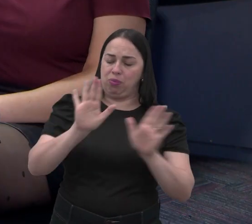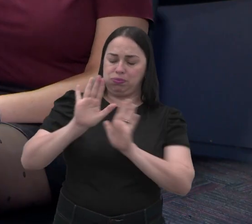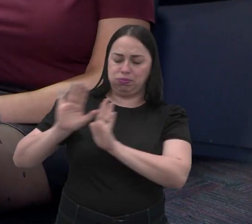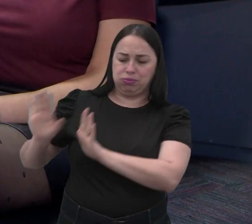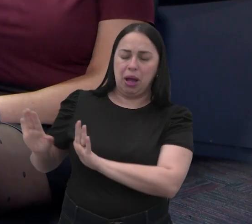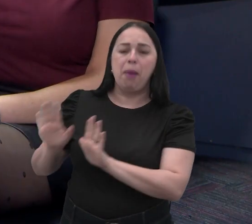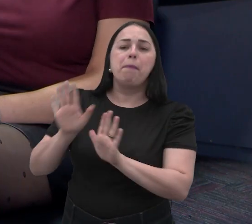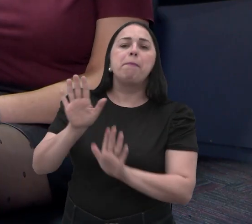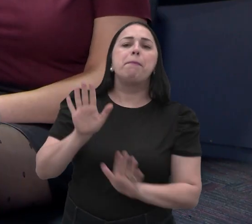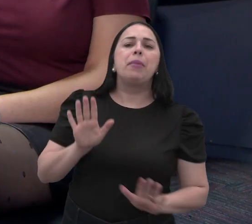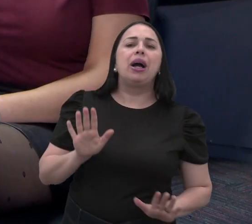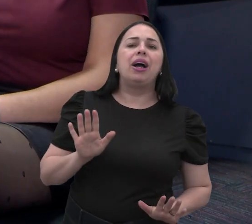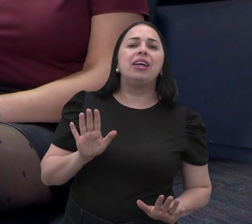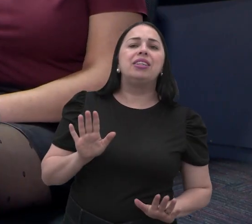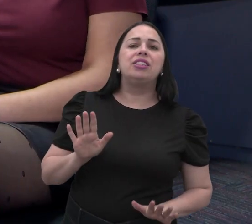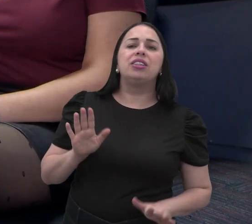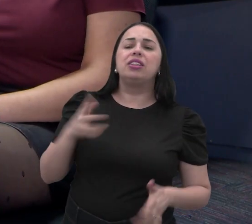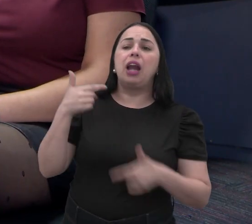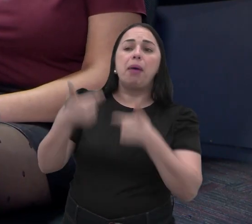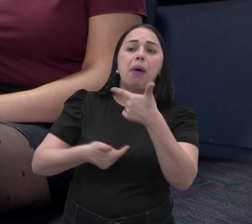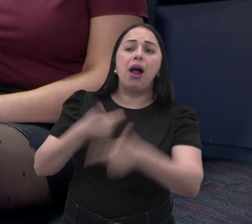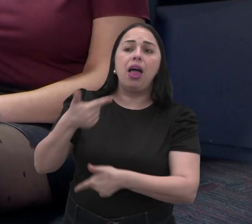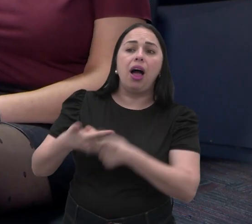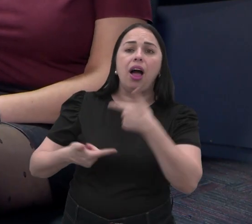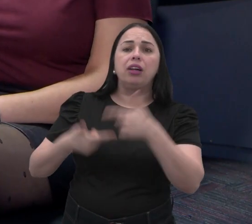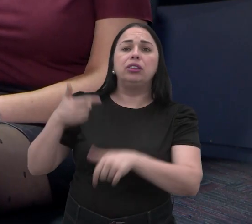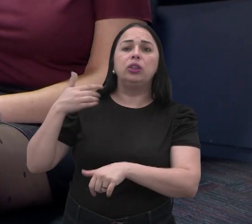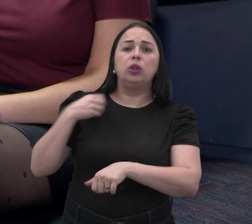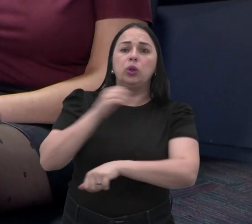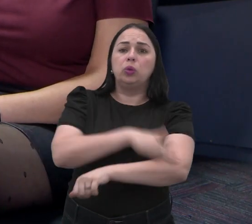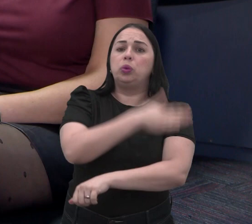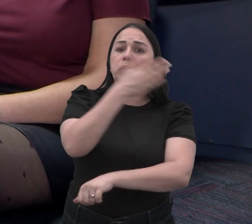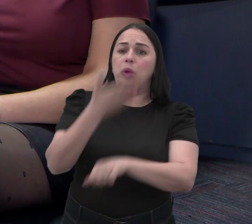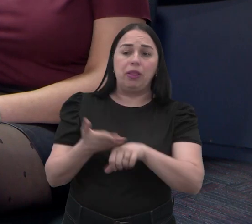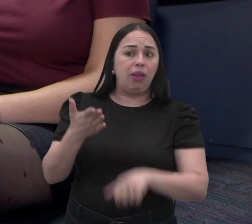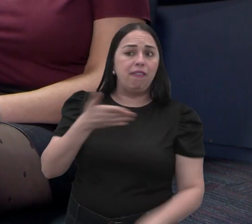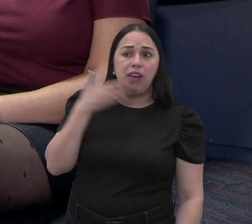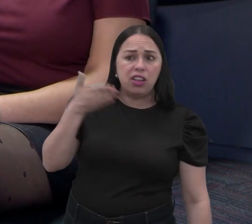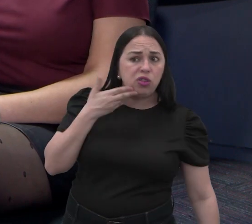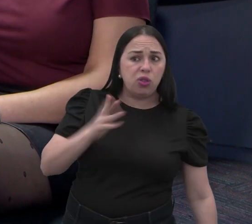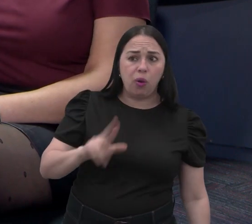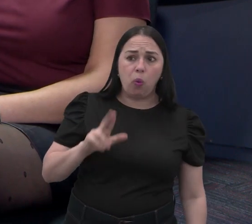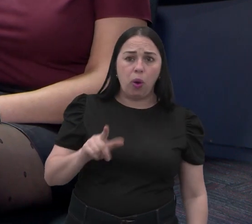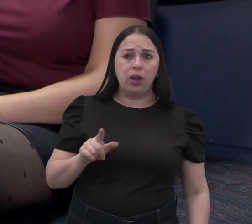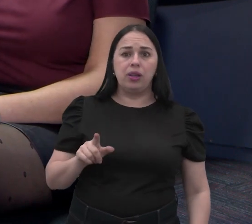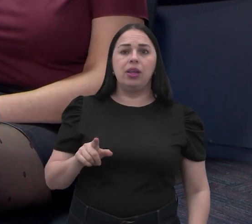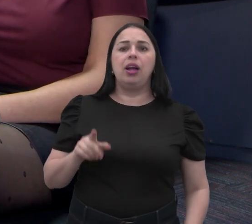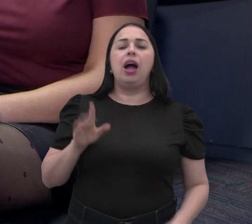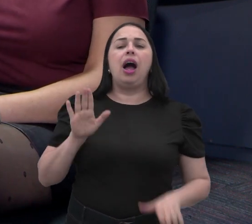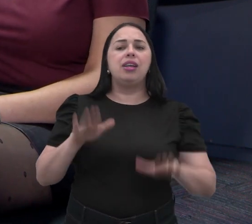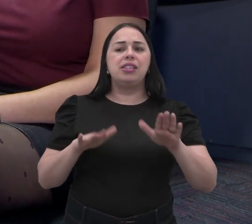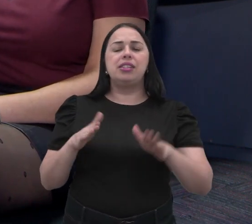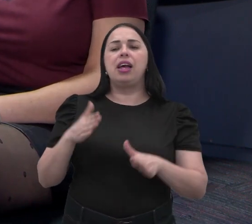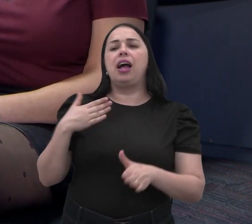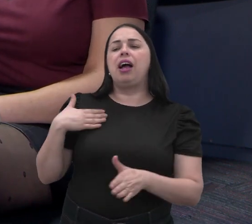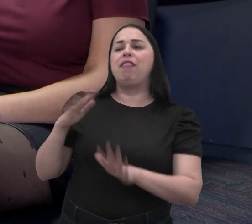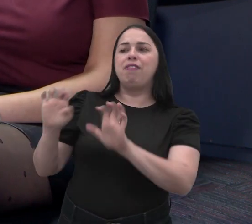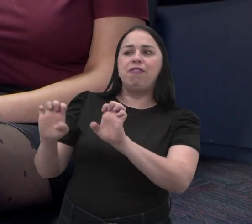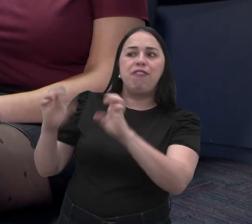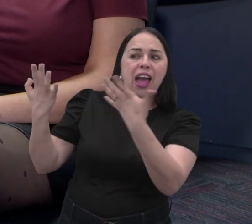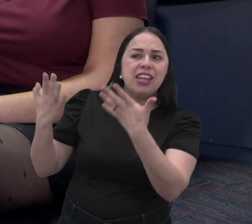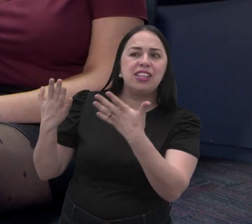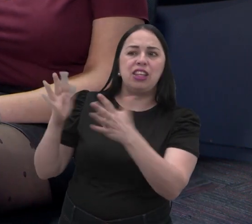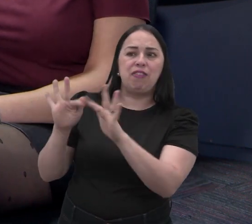salarial, mas eu quero entrar no mérito de plantão. Porque assim, não foi fácil, né? A gente perde muito